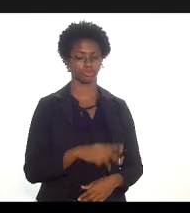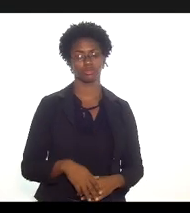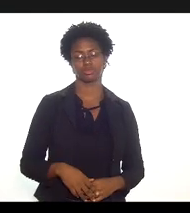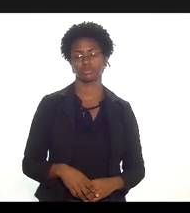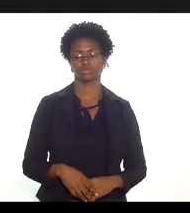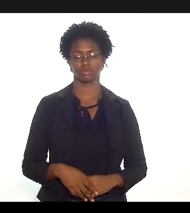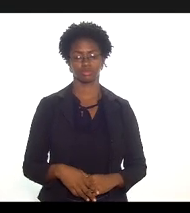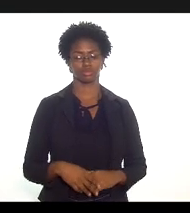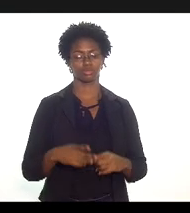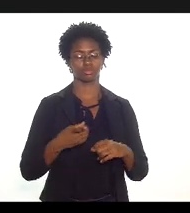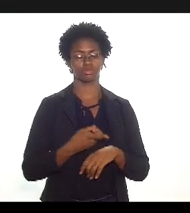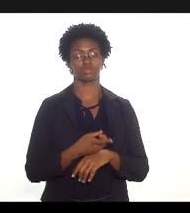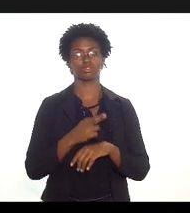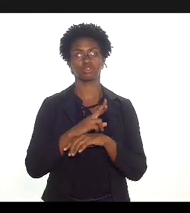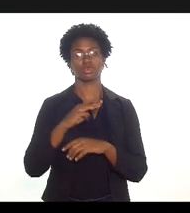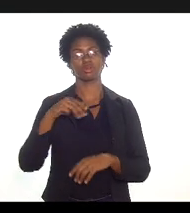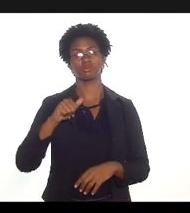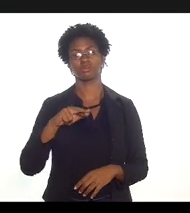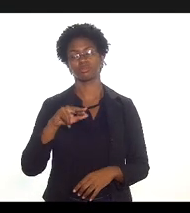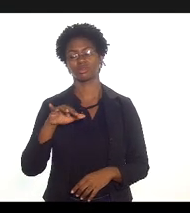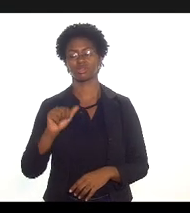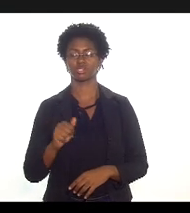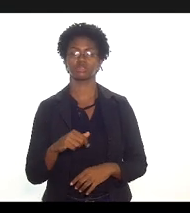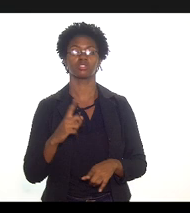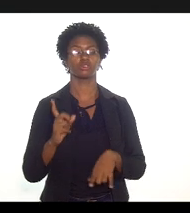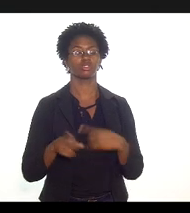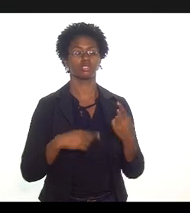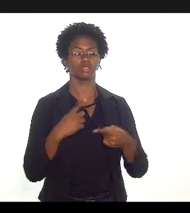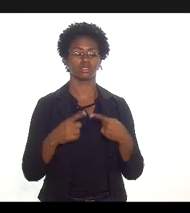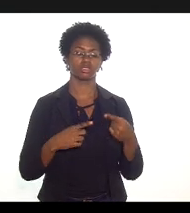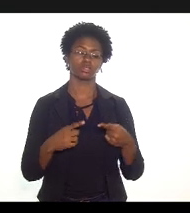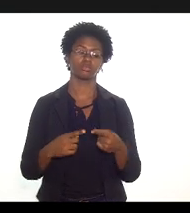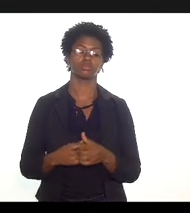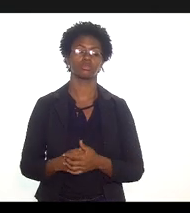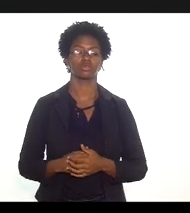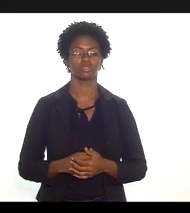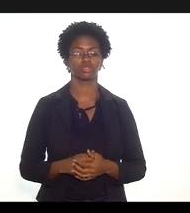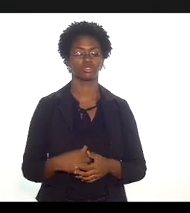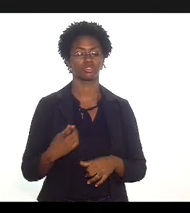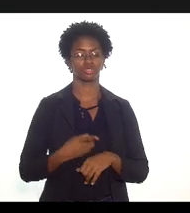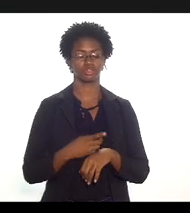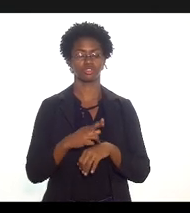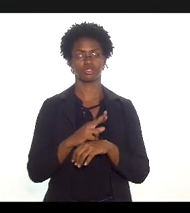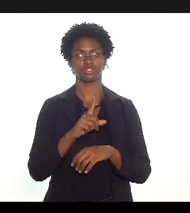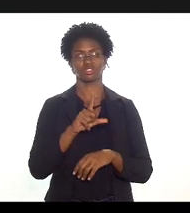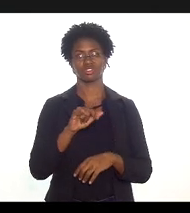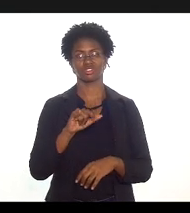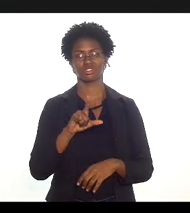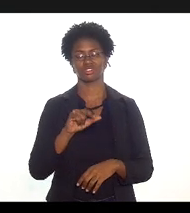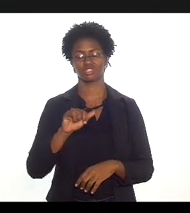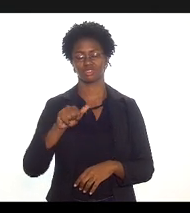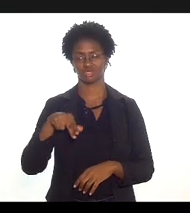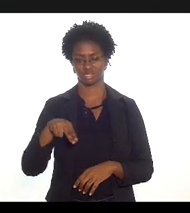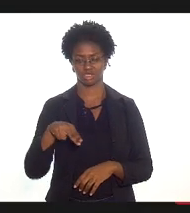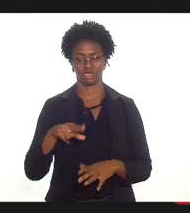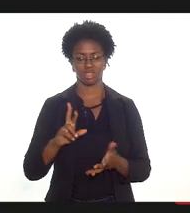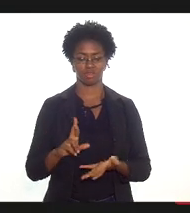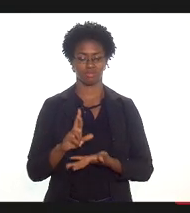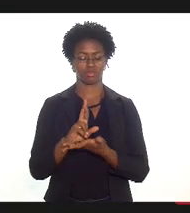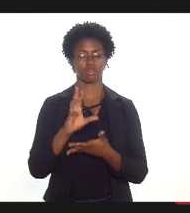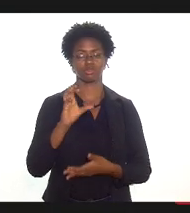doutora Márcia Lustosa, depois a doutora Lilian Berg, representando o Coreia RJ,